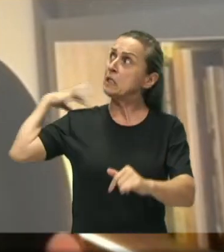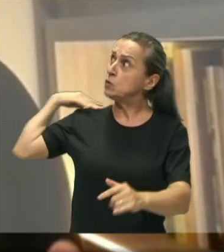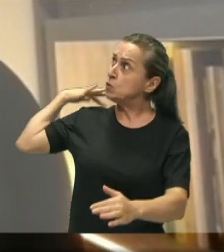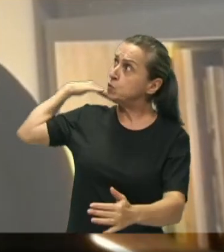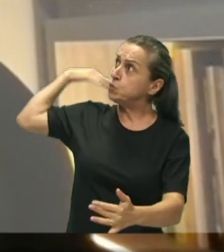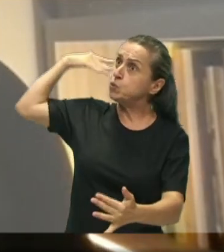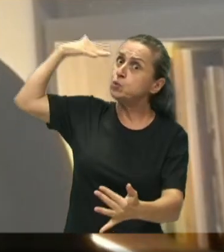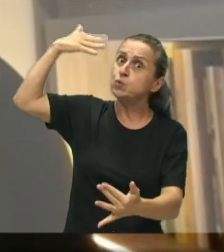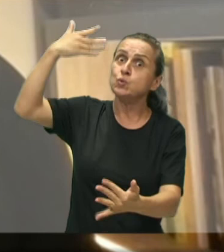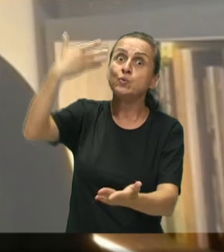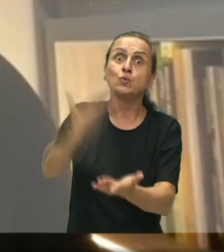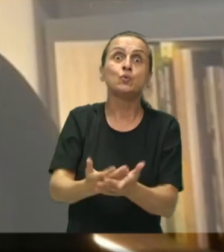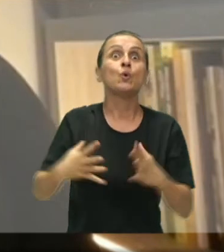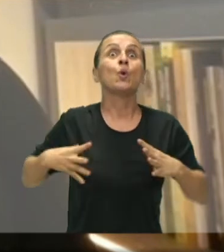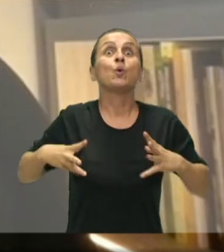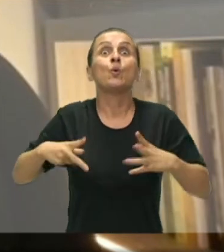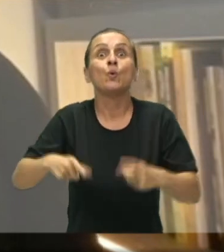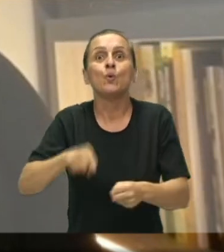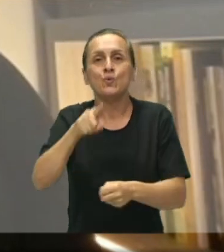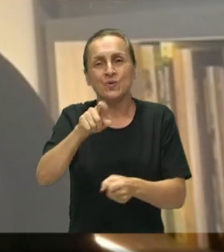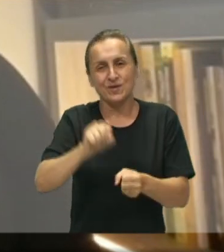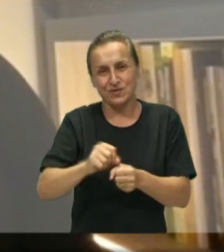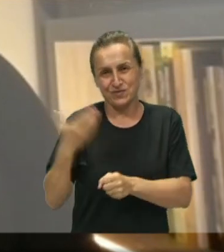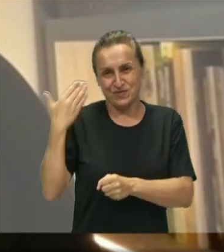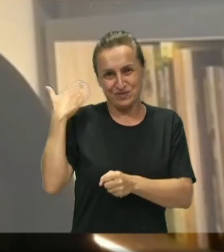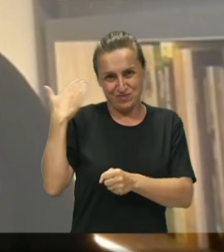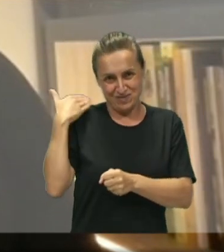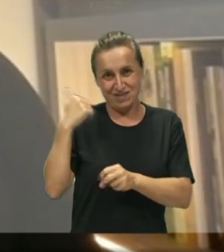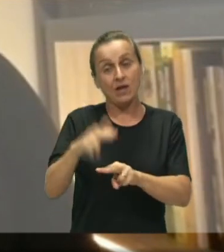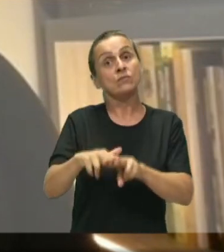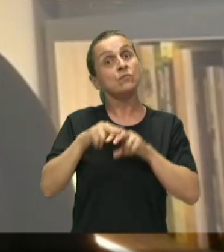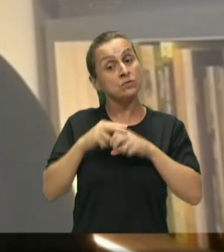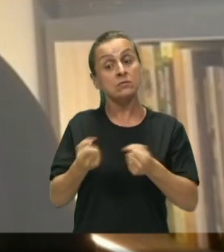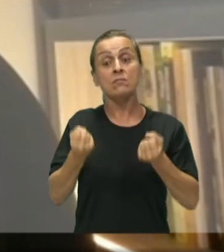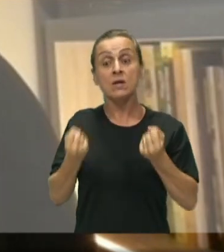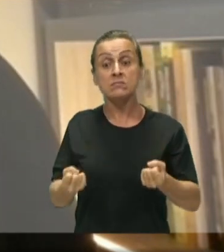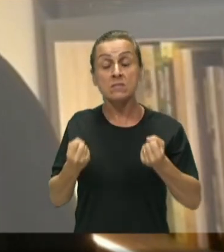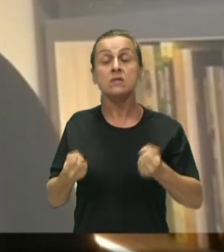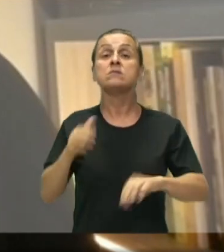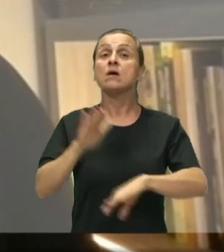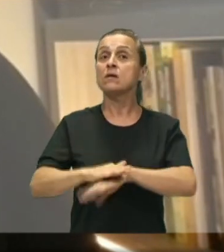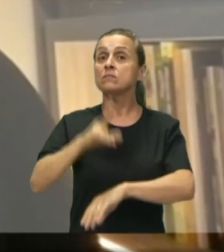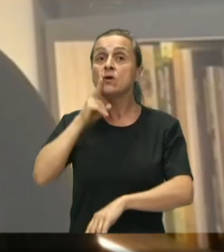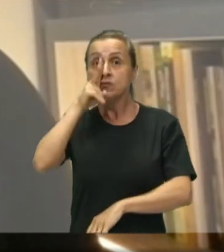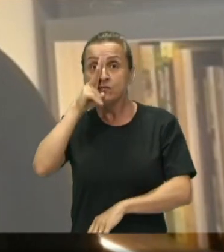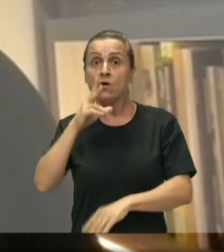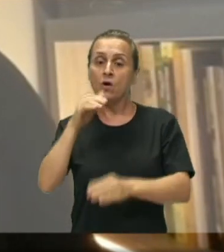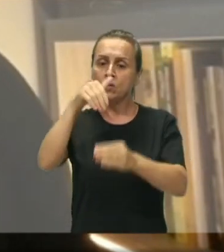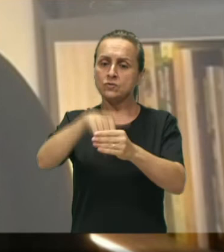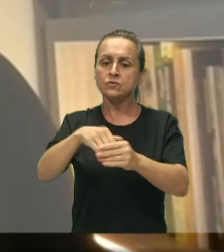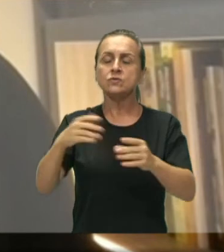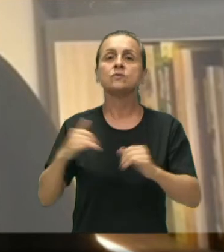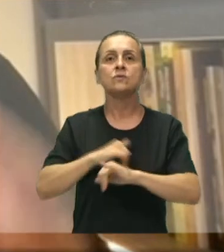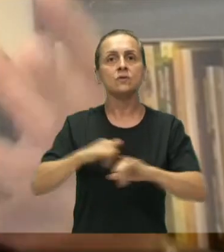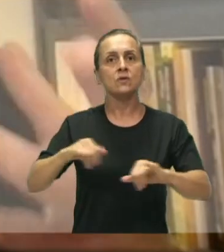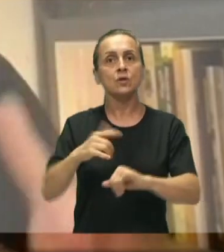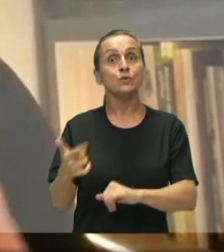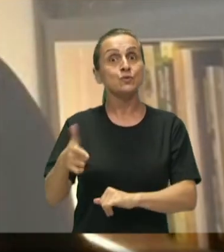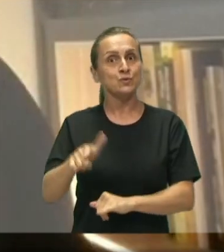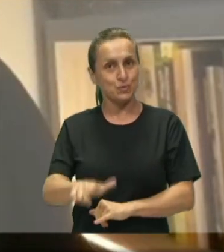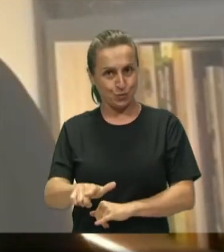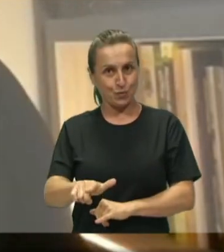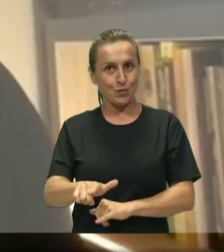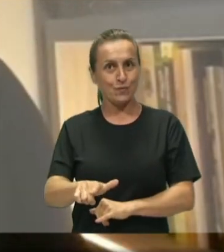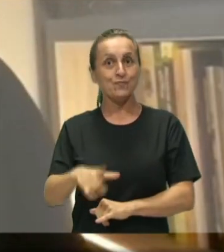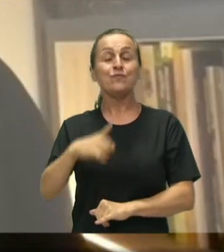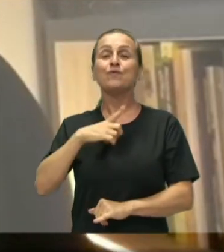algo muito importante de se avaliar Por isso que eu digo a gente acaba tendo numa uma reeleição o saboroso